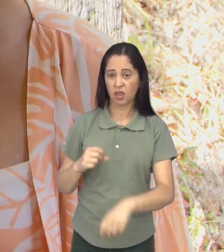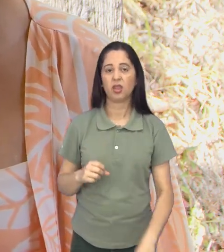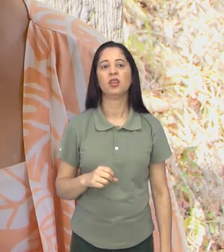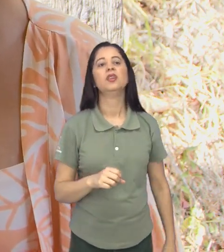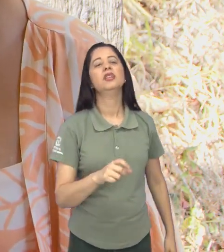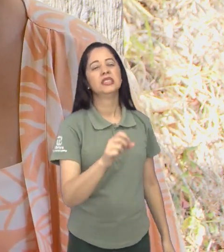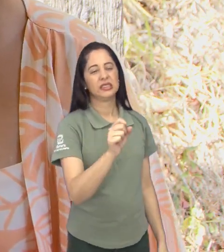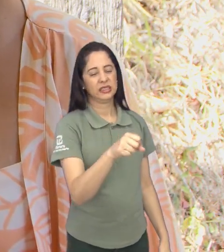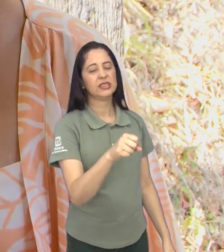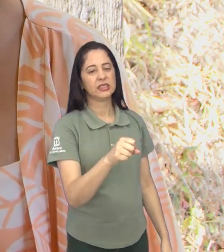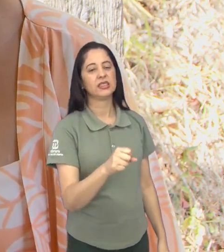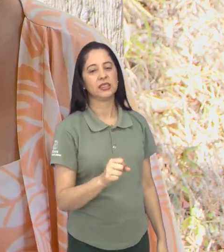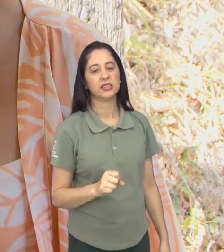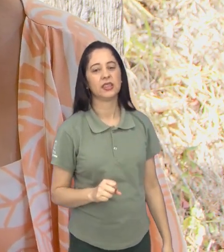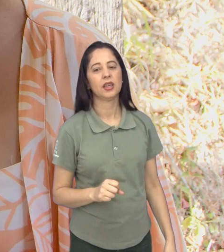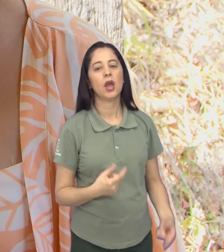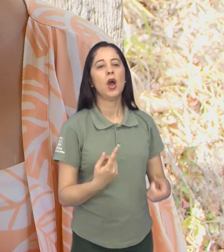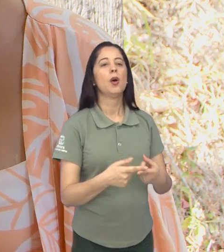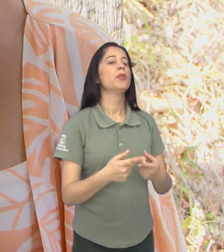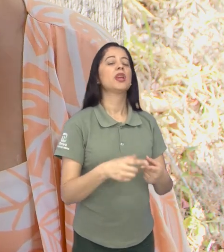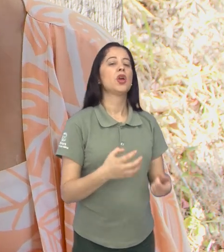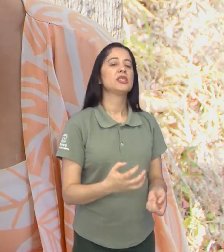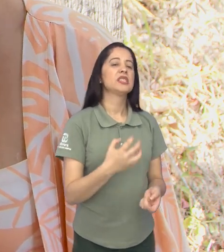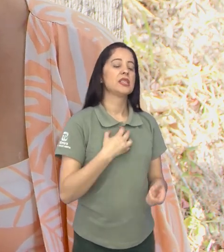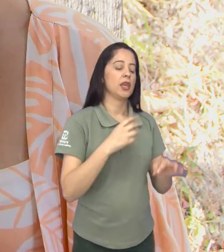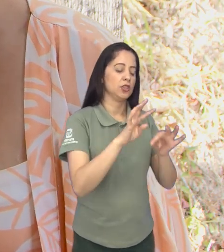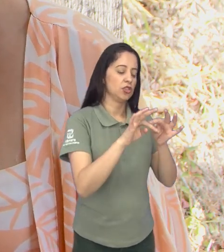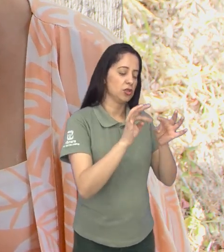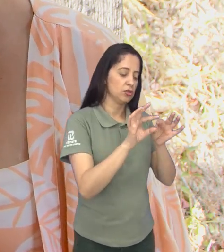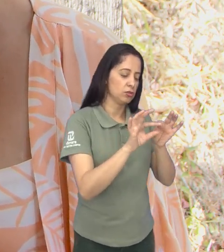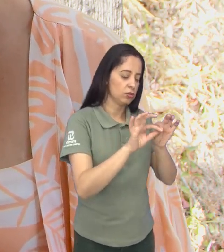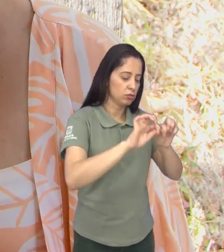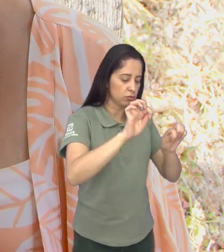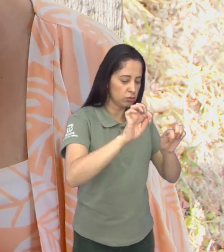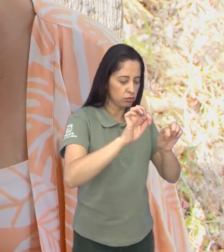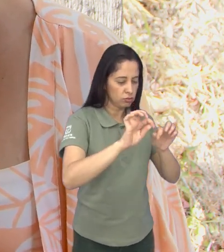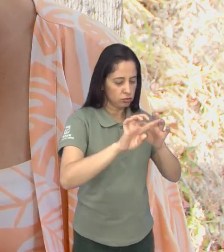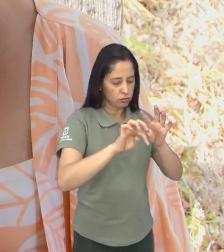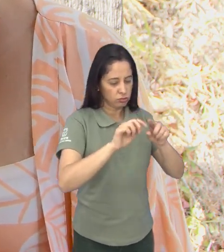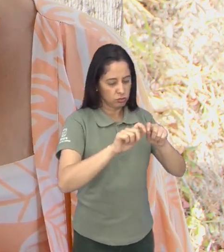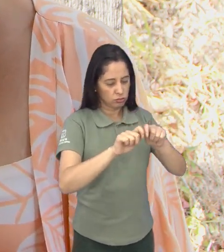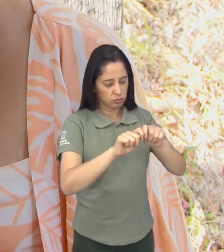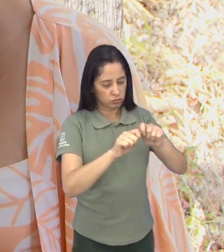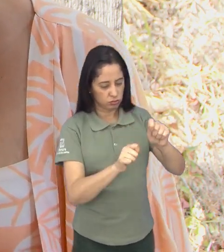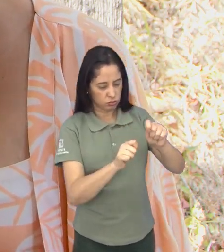técnica. A gente sente a torção dele, ele acompanha